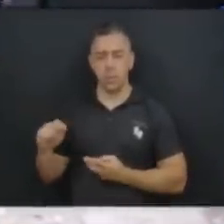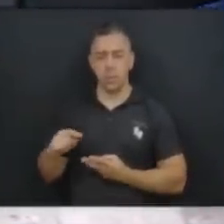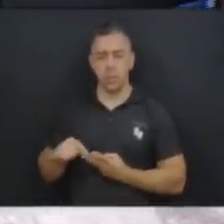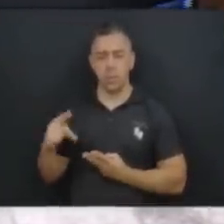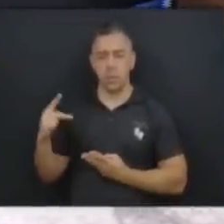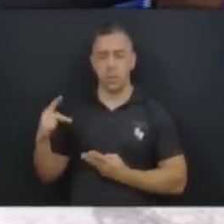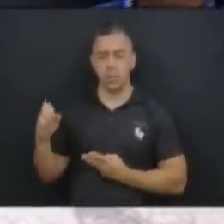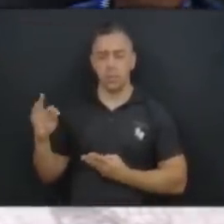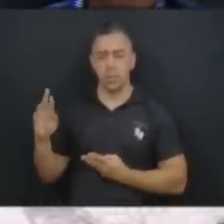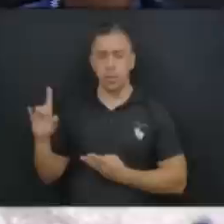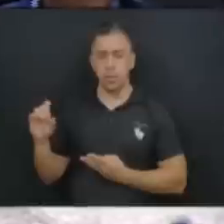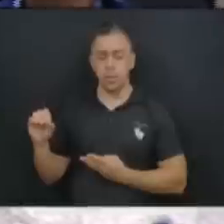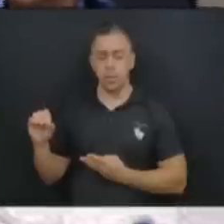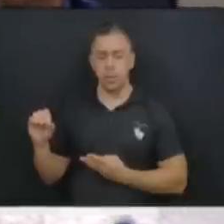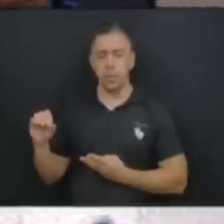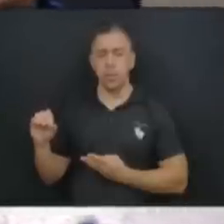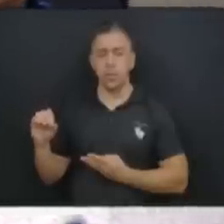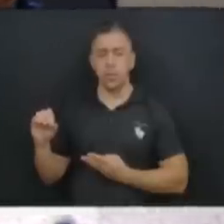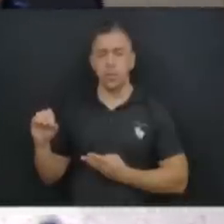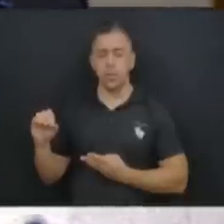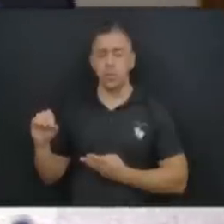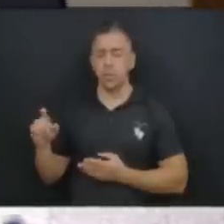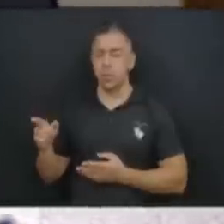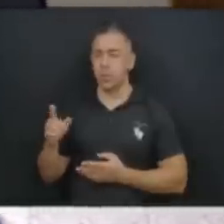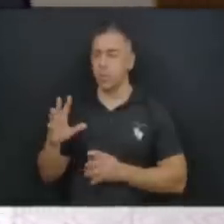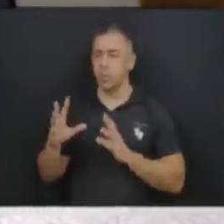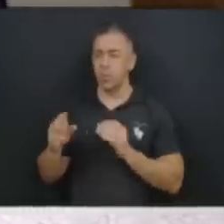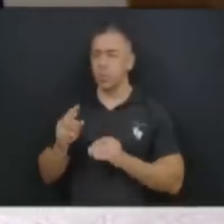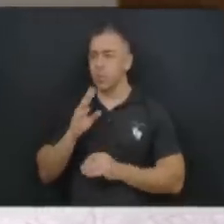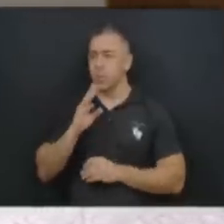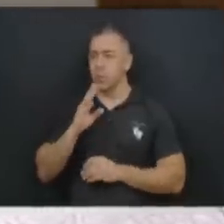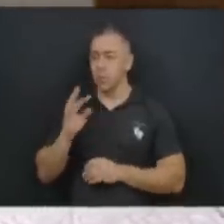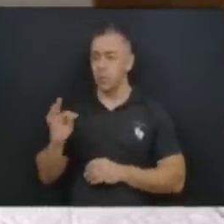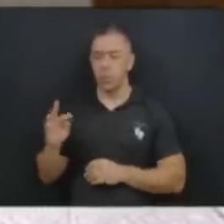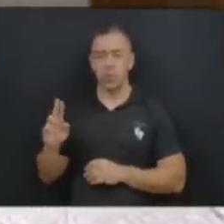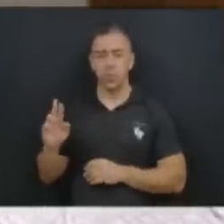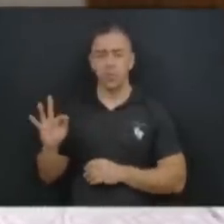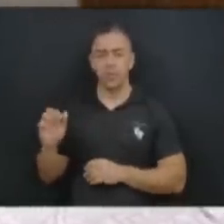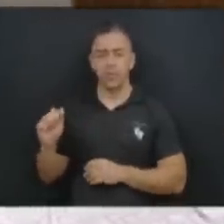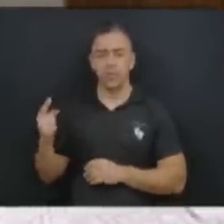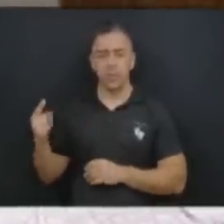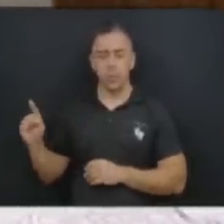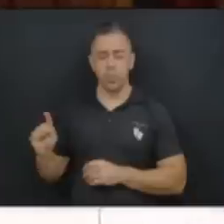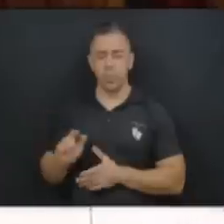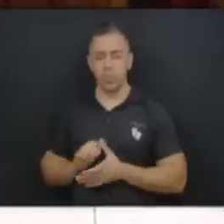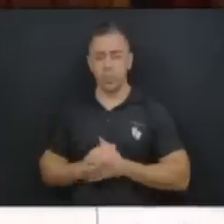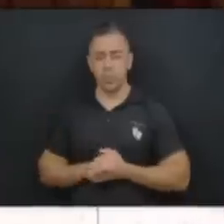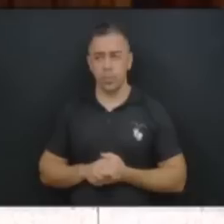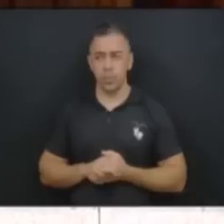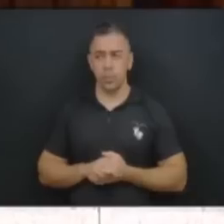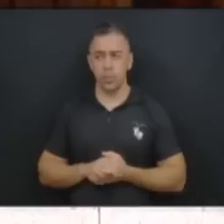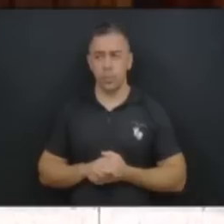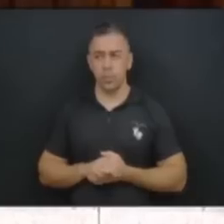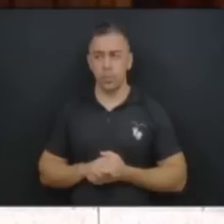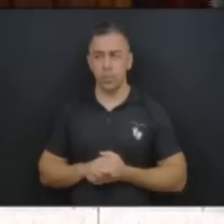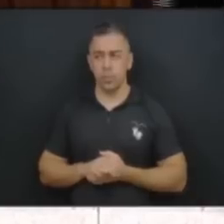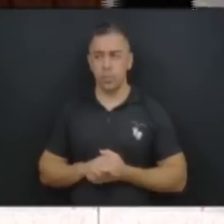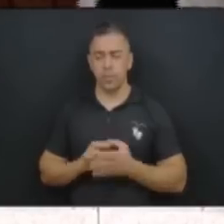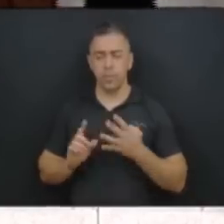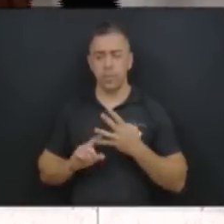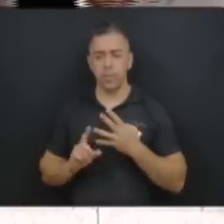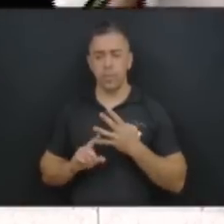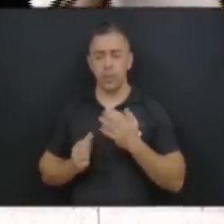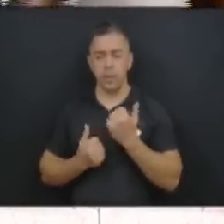Eduardo bernardon mais conhecido por Tufão e do